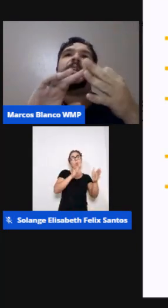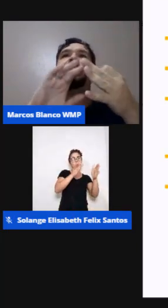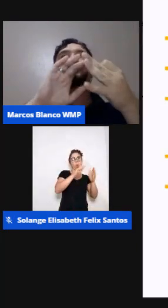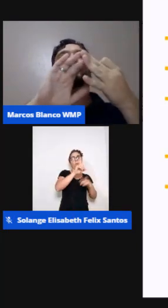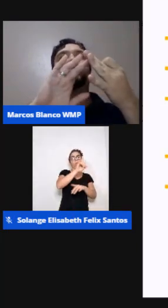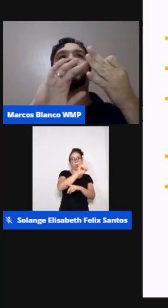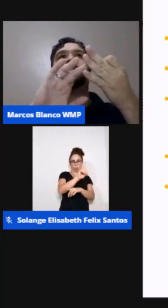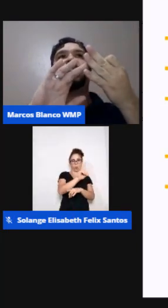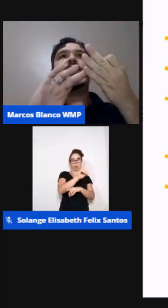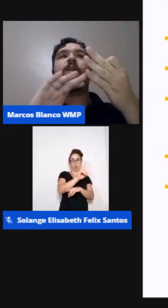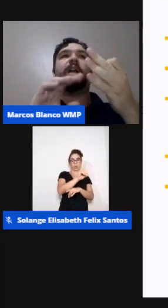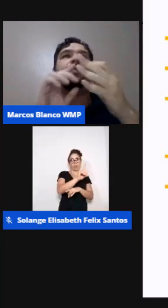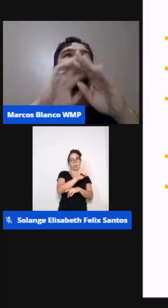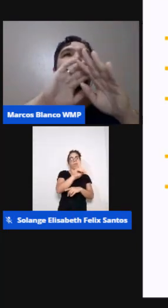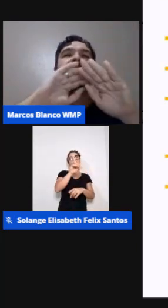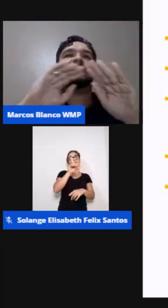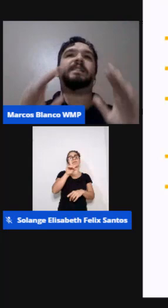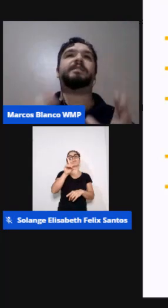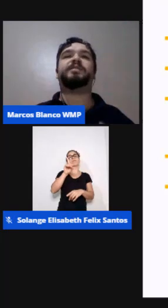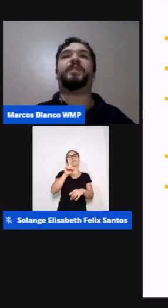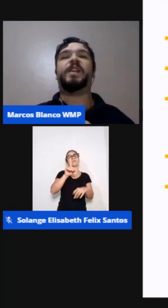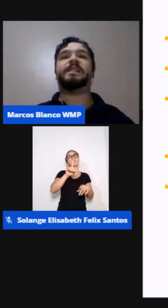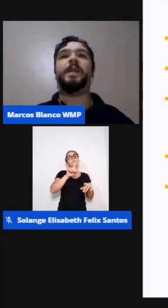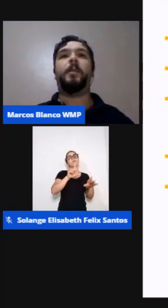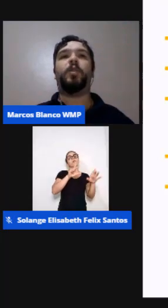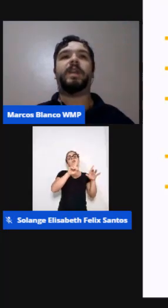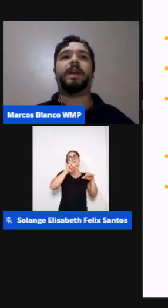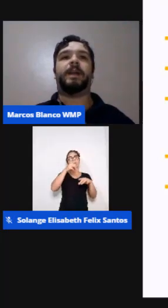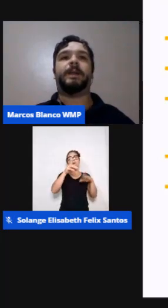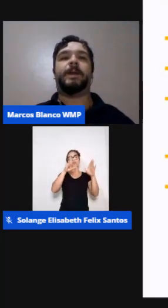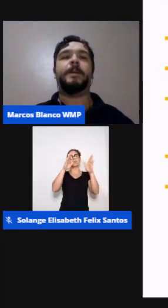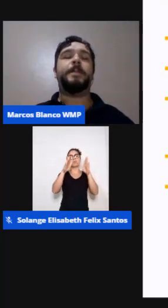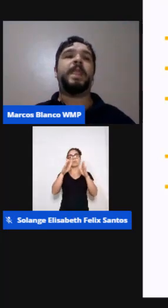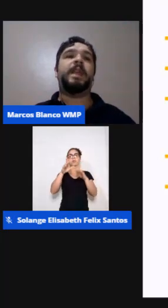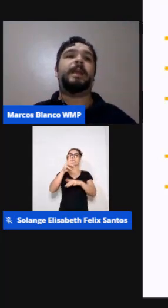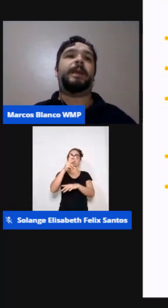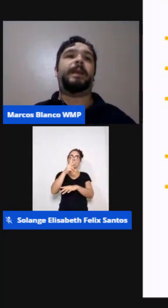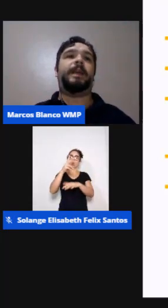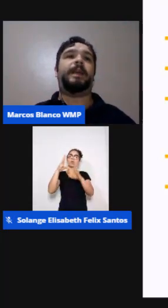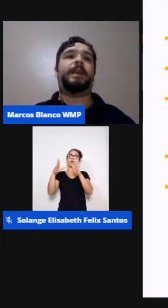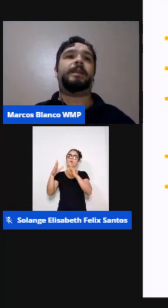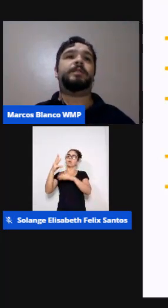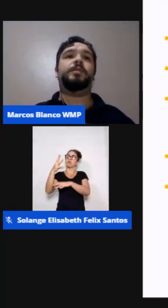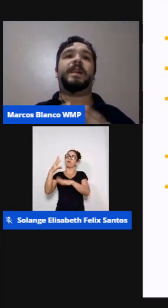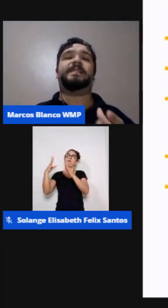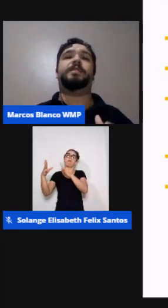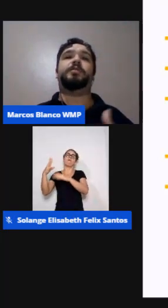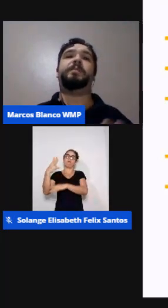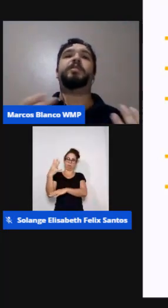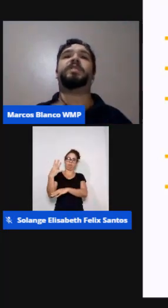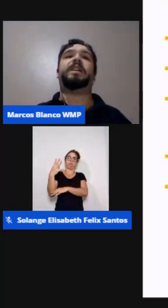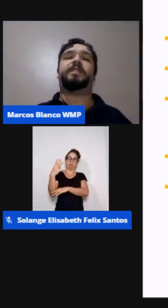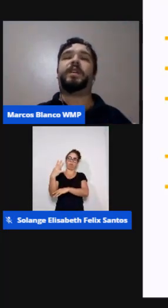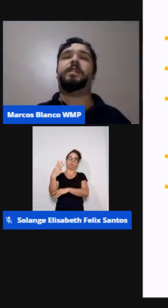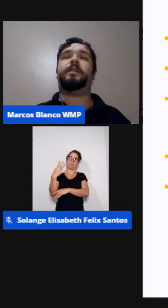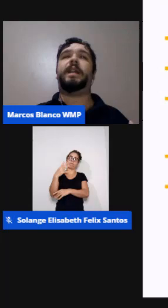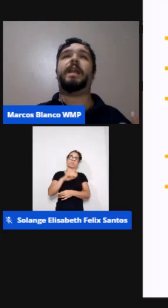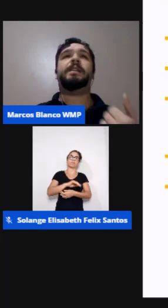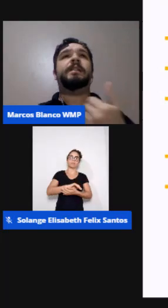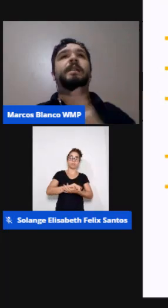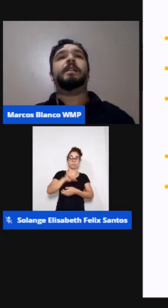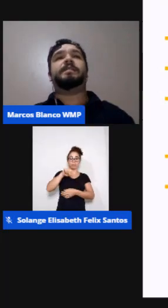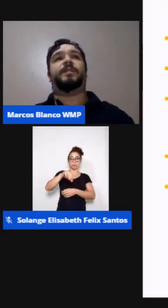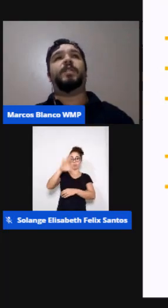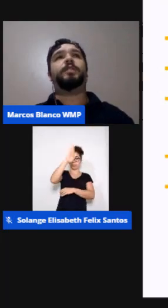por dengue tipo 2, 3 ou 4. Você fica imune a ela, né? No Brasil, os primeiros relatos, foi que